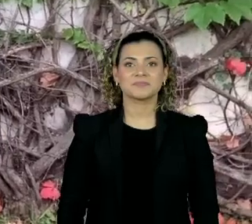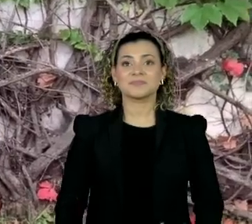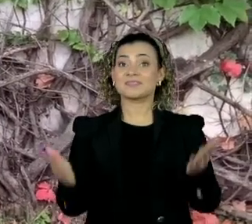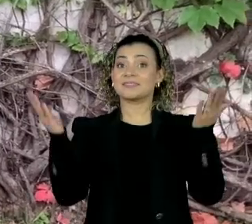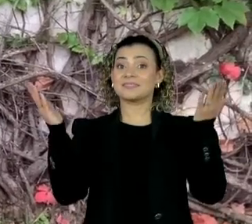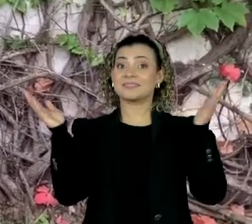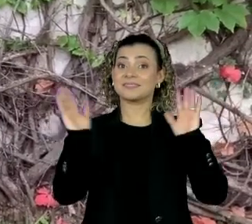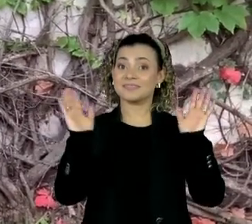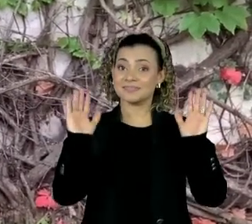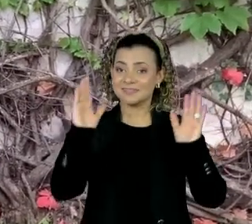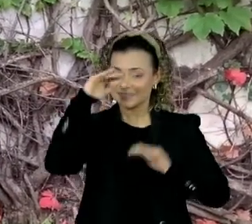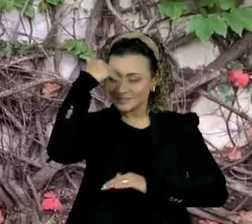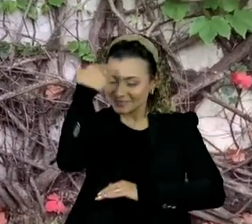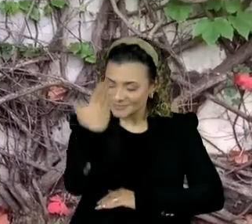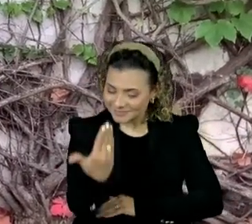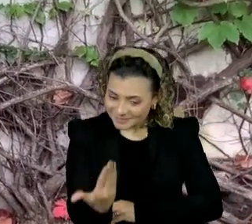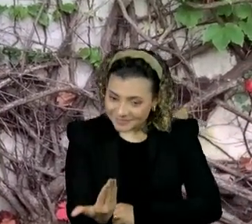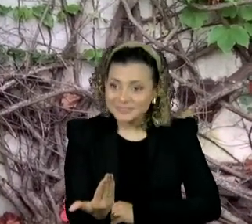Saudações,